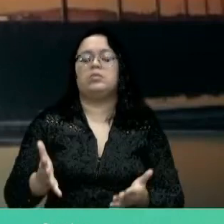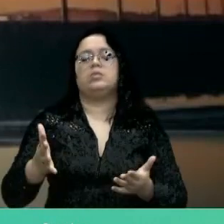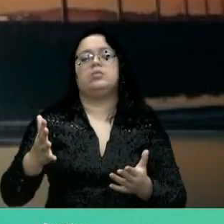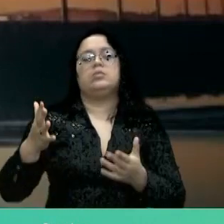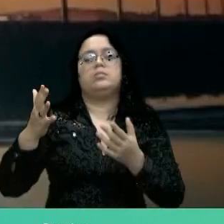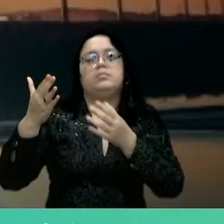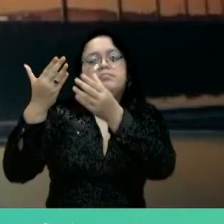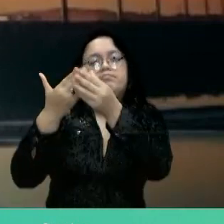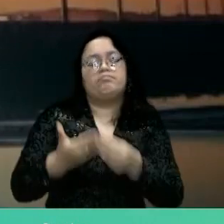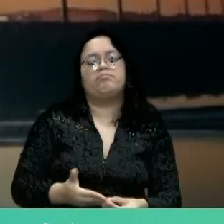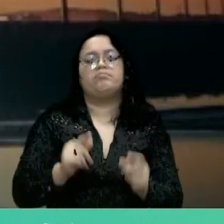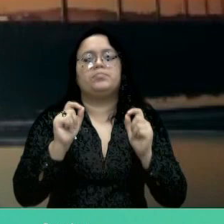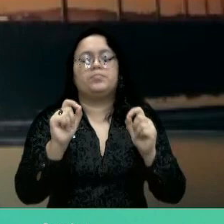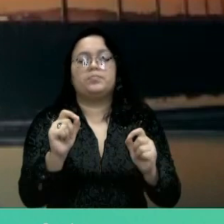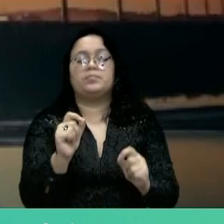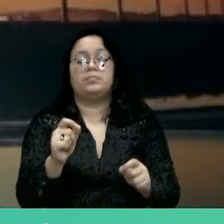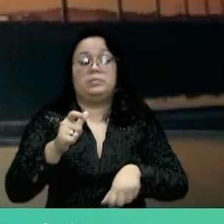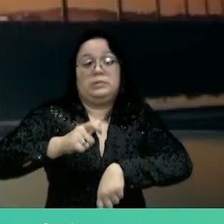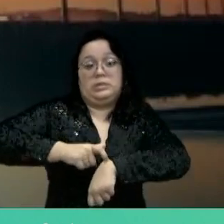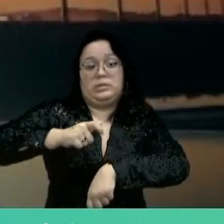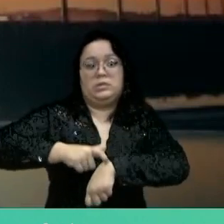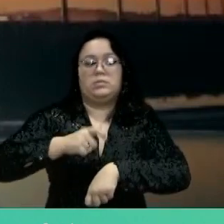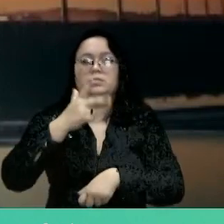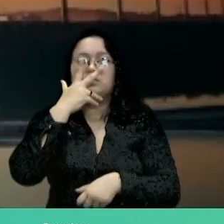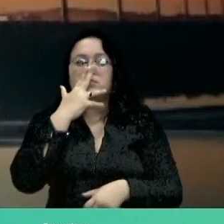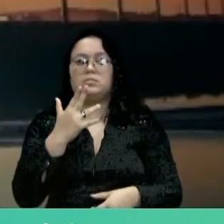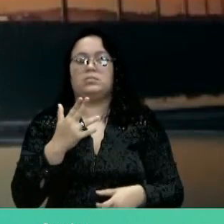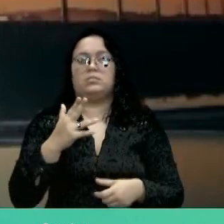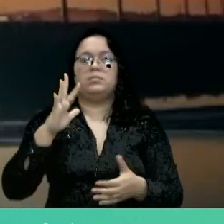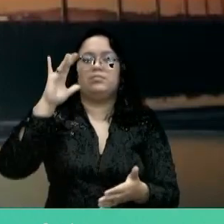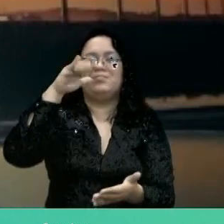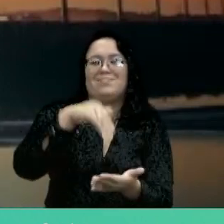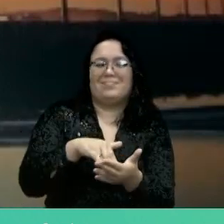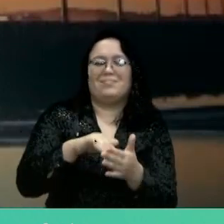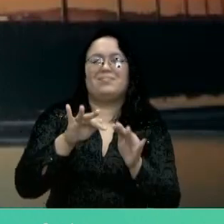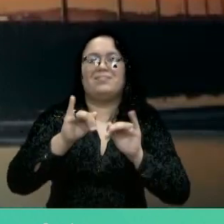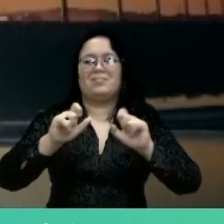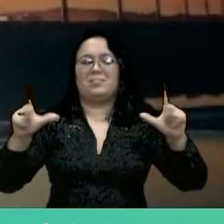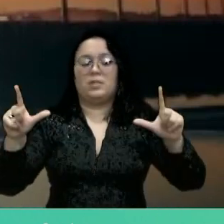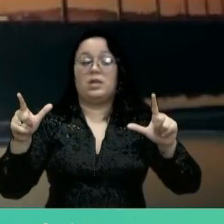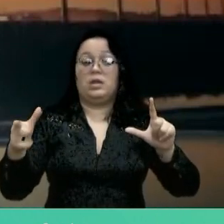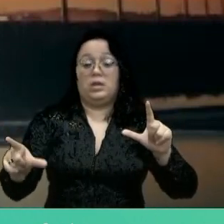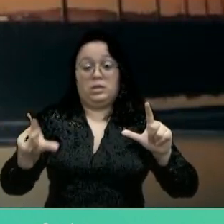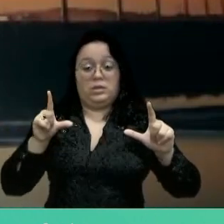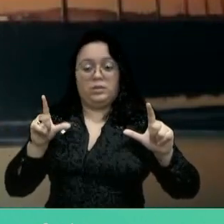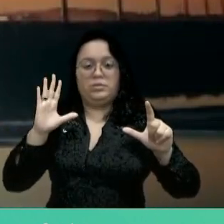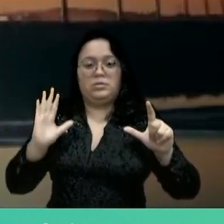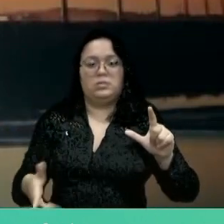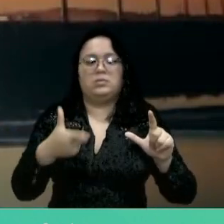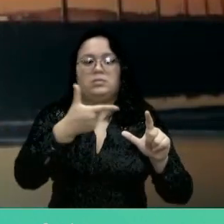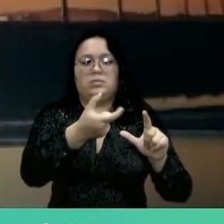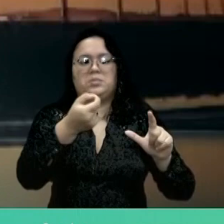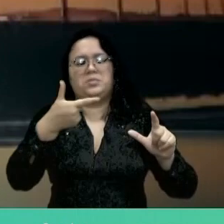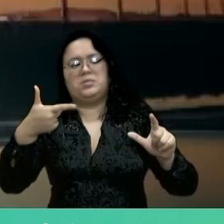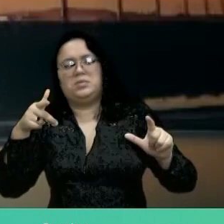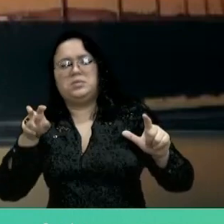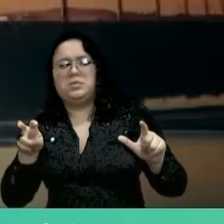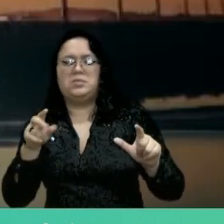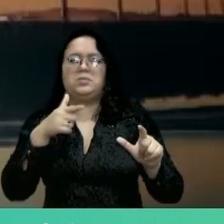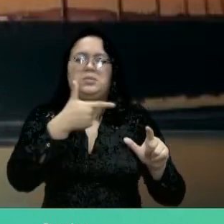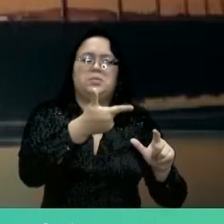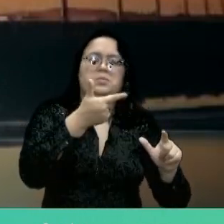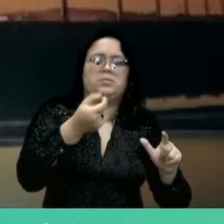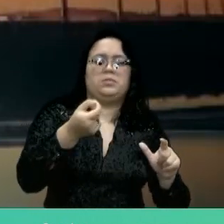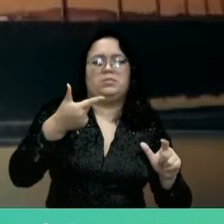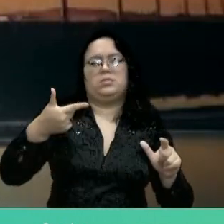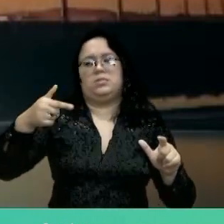trazendo este tempo que seria mais para o final da década para alguma coisa em 2025, 2027, a gente